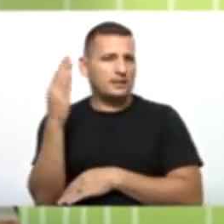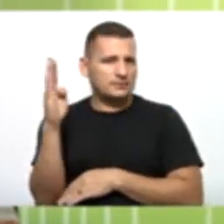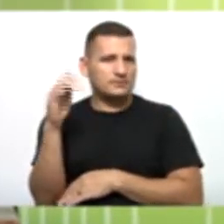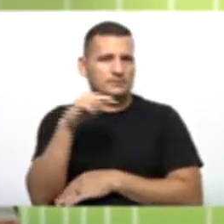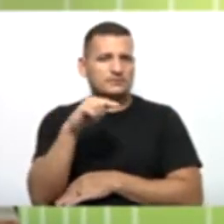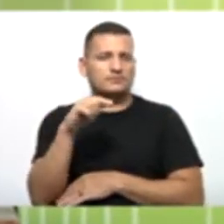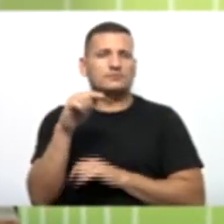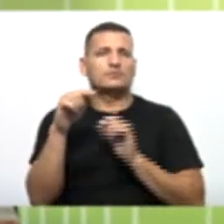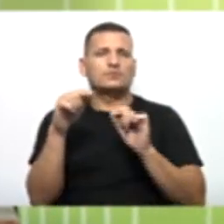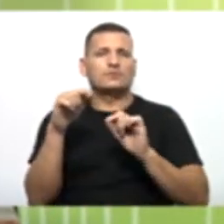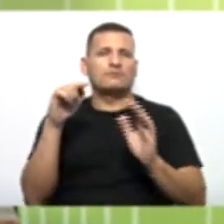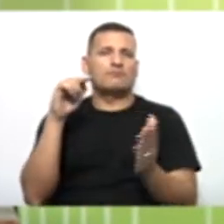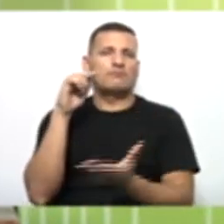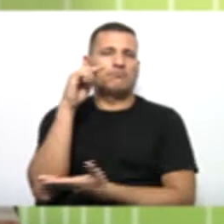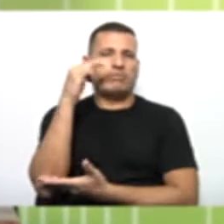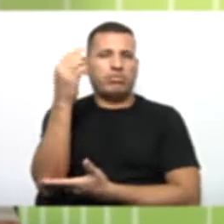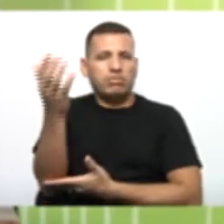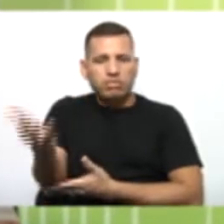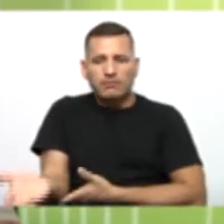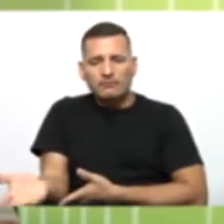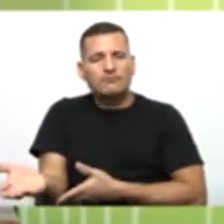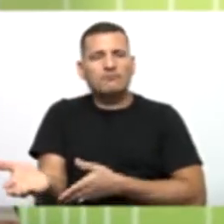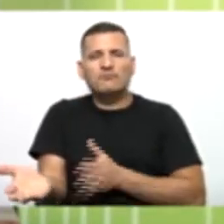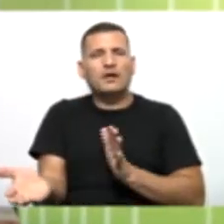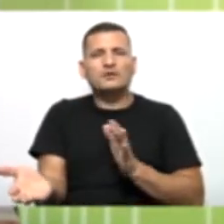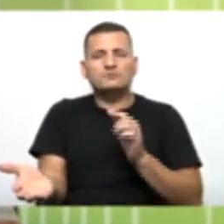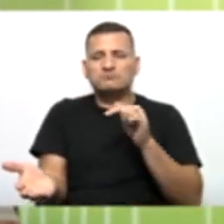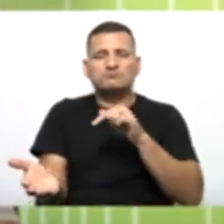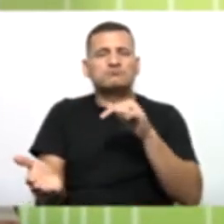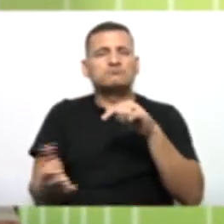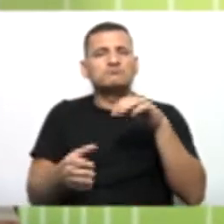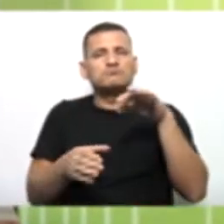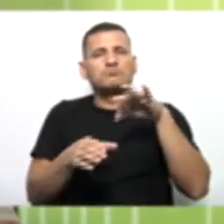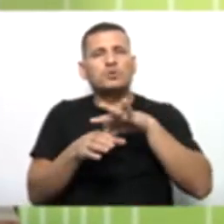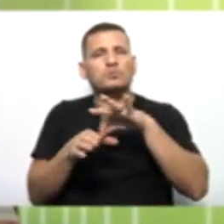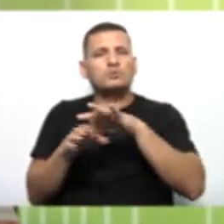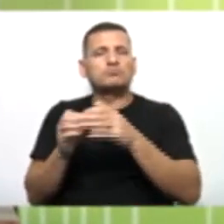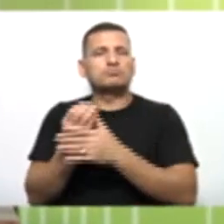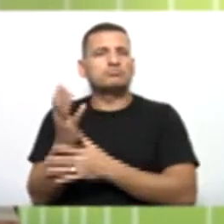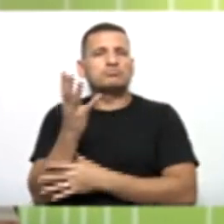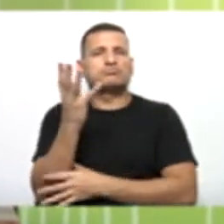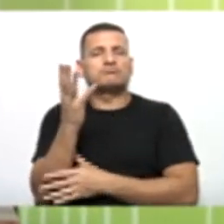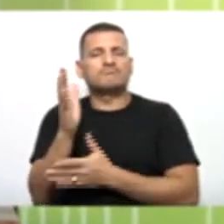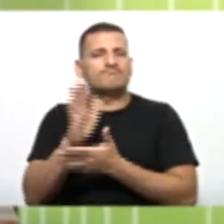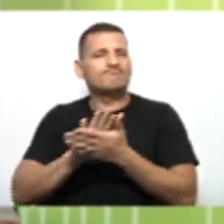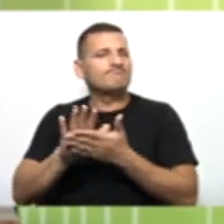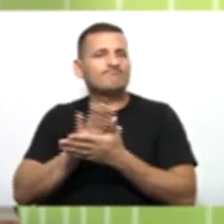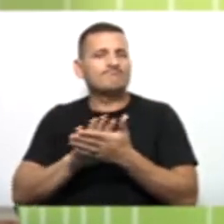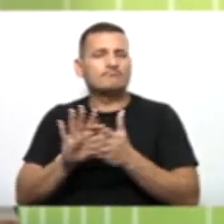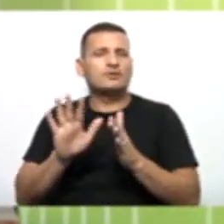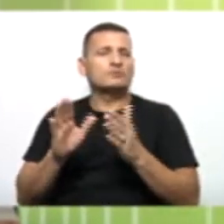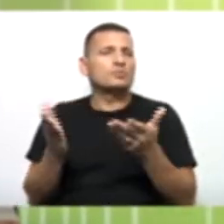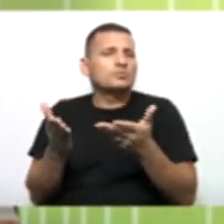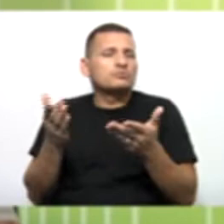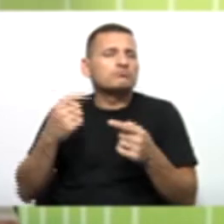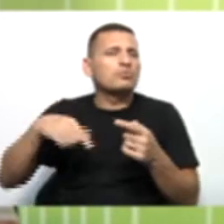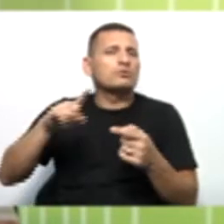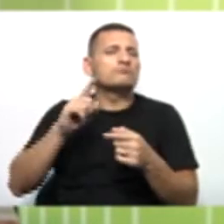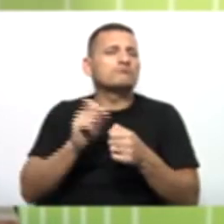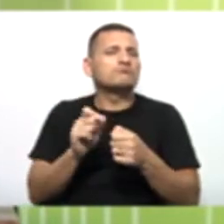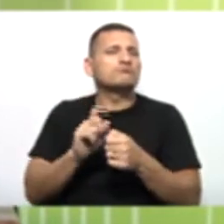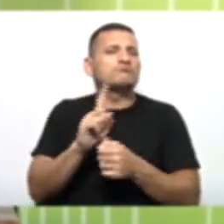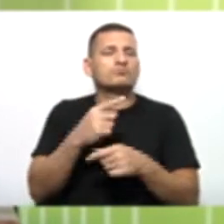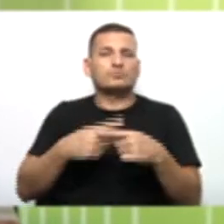com manejo florestal, por que hoje nós não podemos fazer isso? Bom,